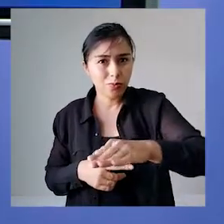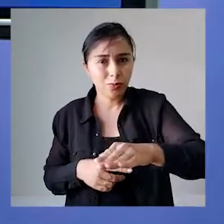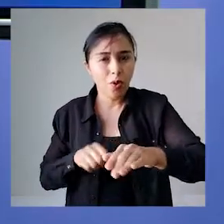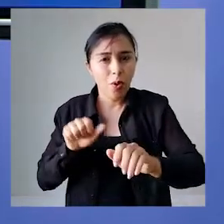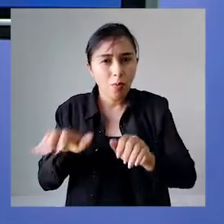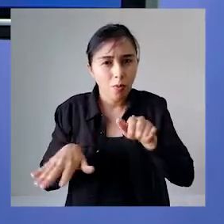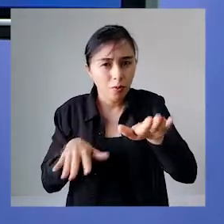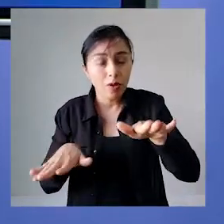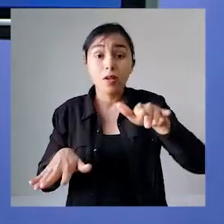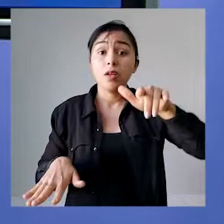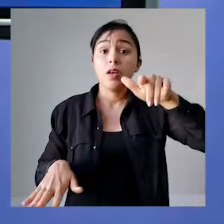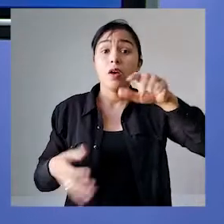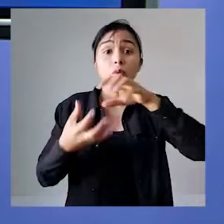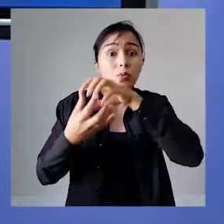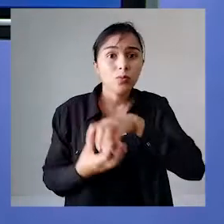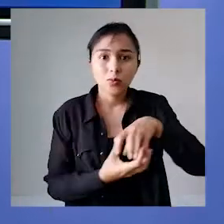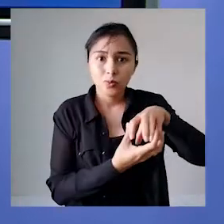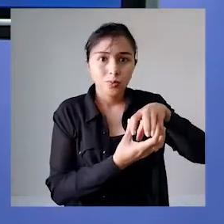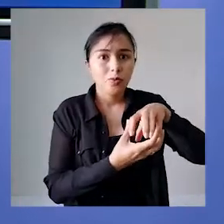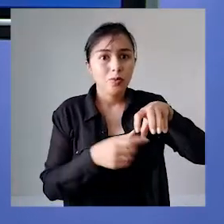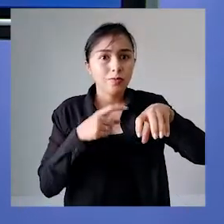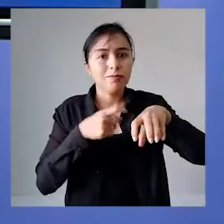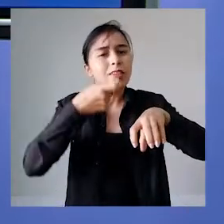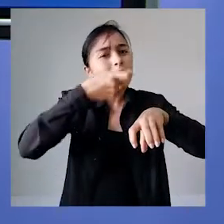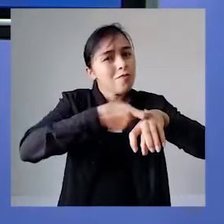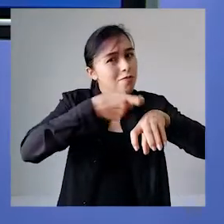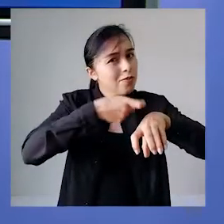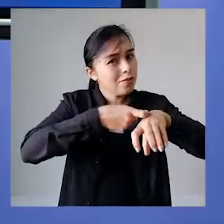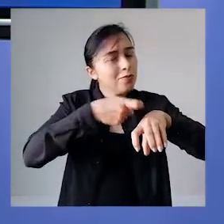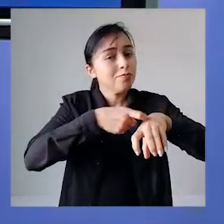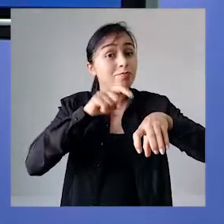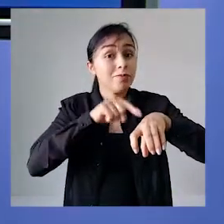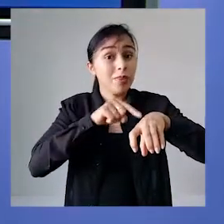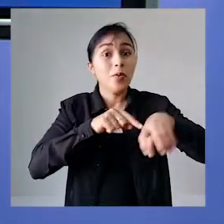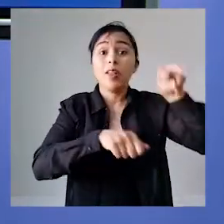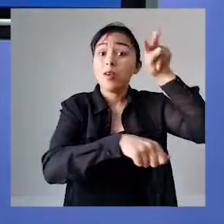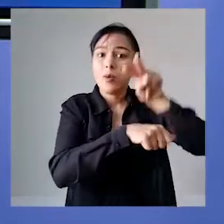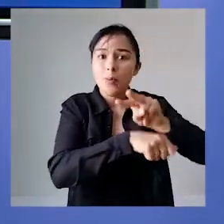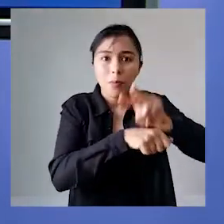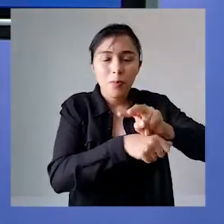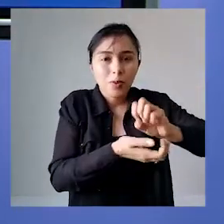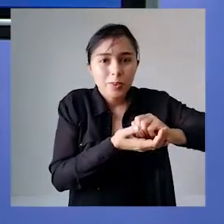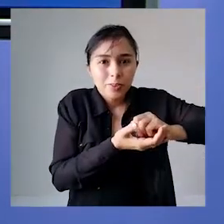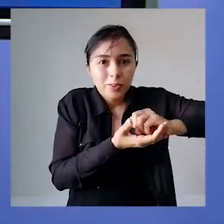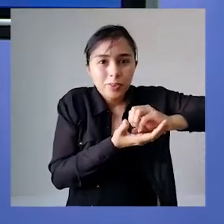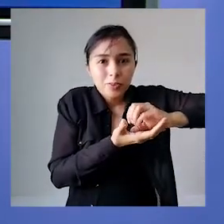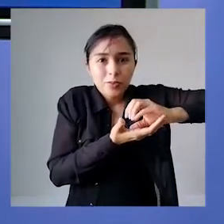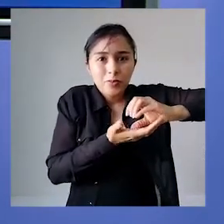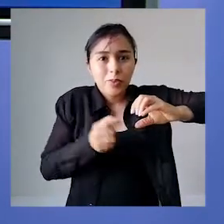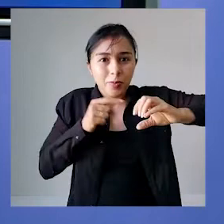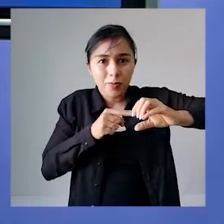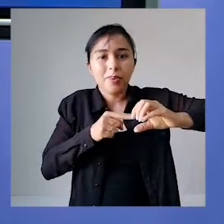esses embriões de intempéries. Então, esse embrião ele fica totalmente protegido e nutrido dentro do ovo.